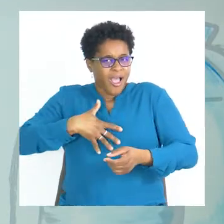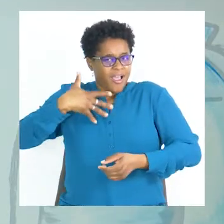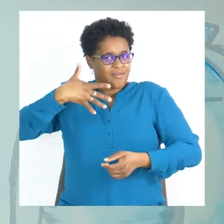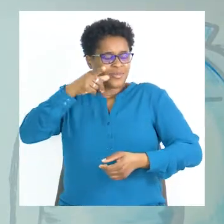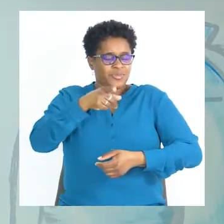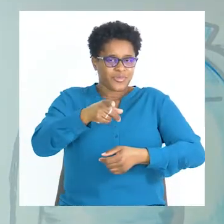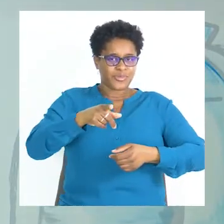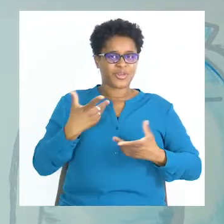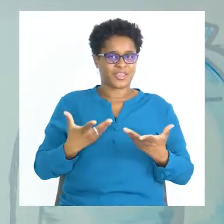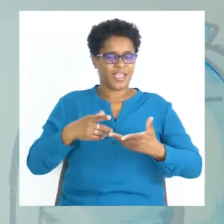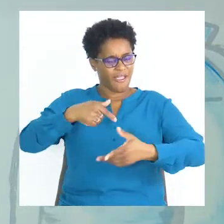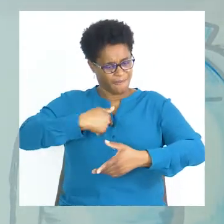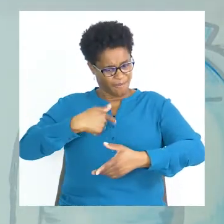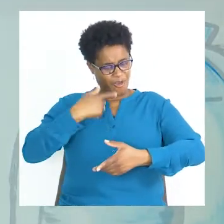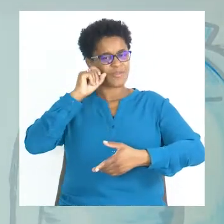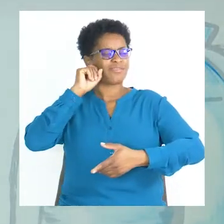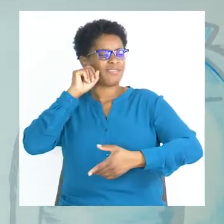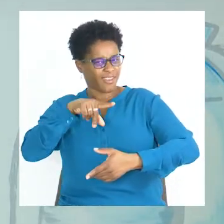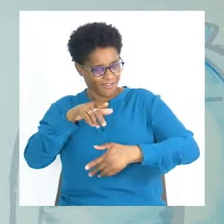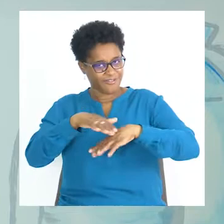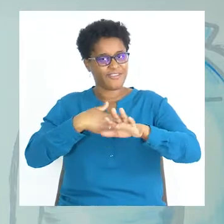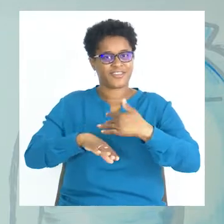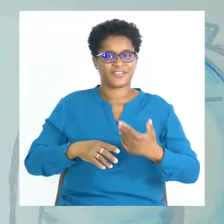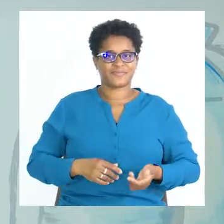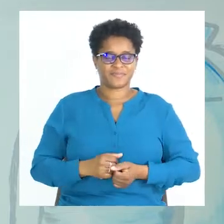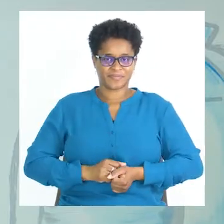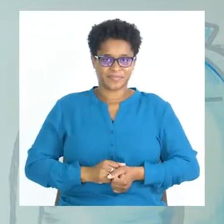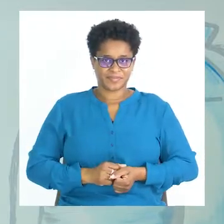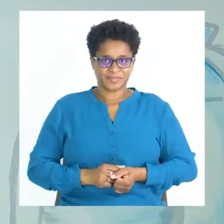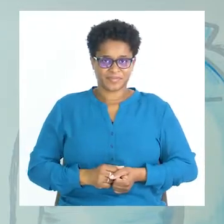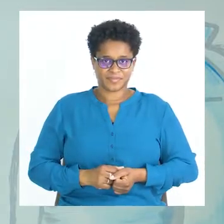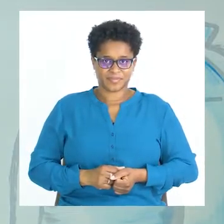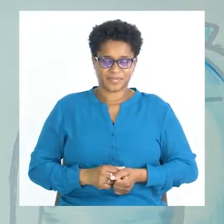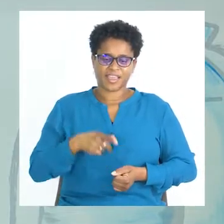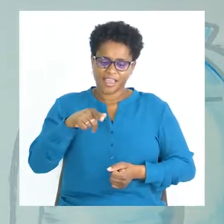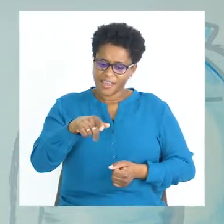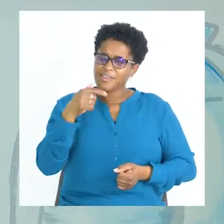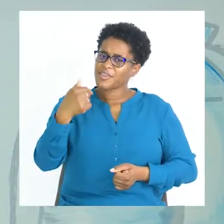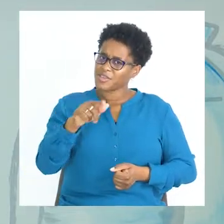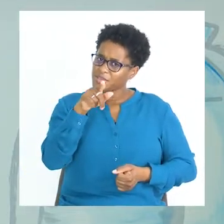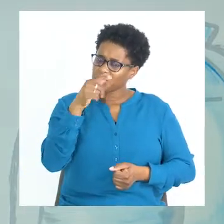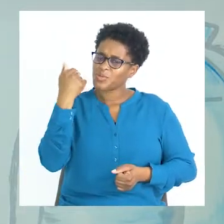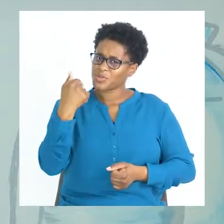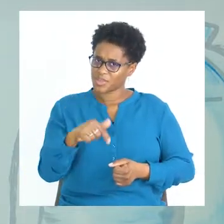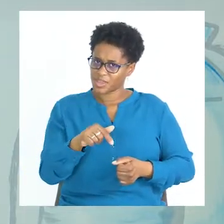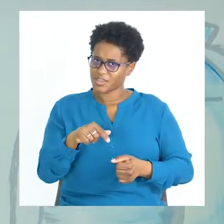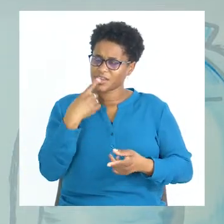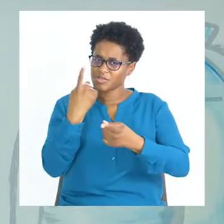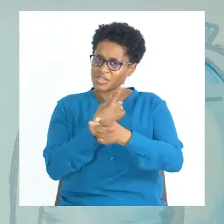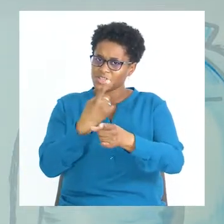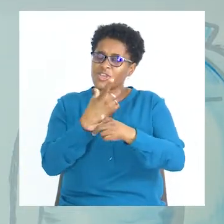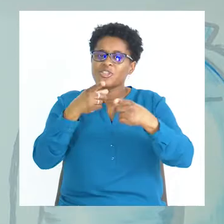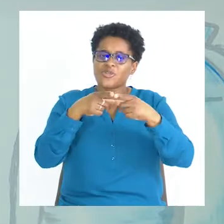alma. E, por isso, é própria de quem produz. Aqui tu tens algumas características da